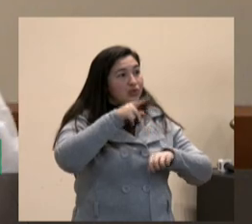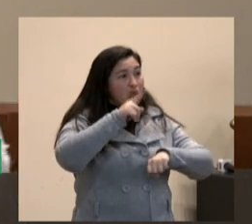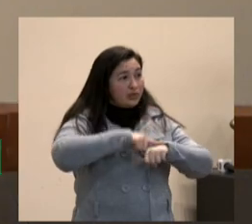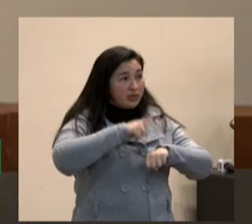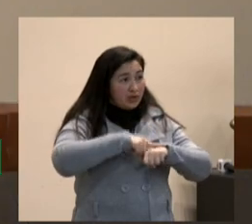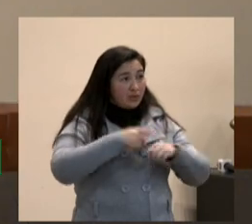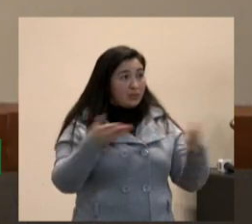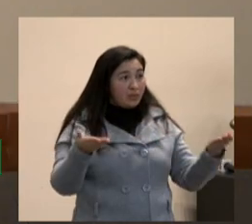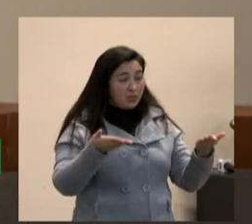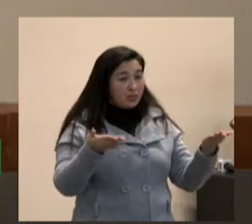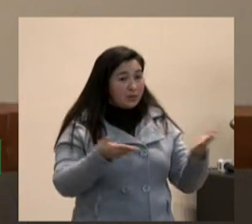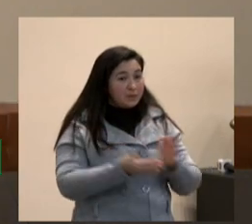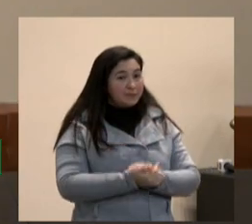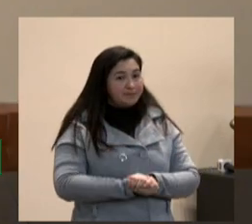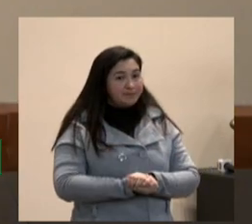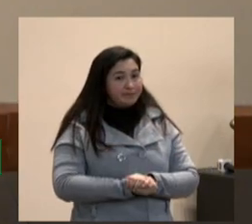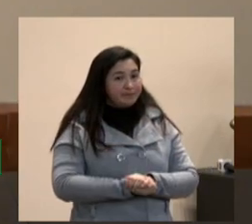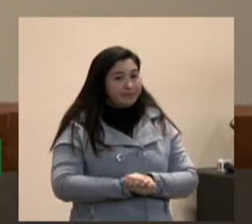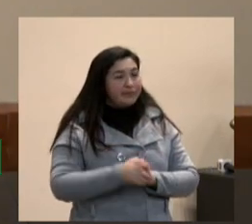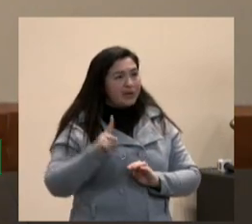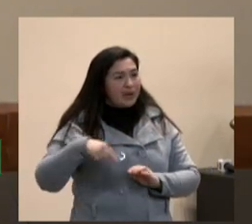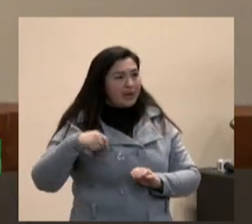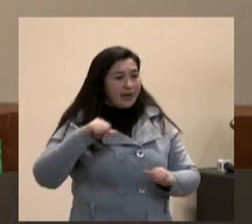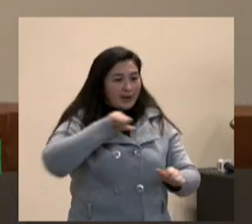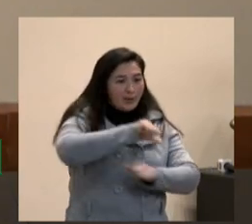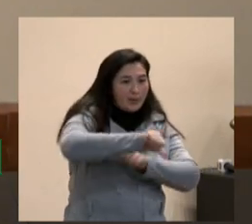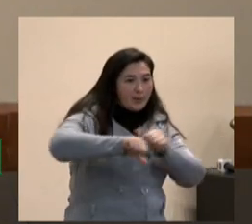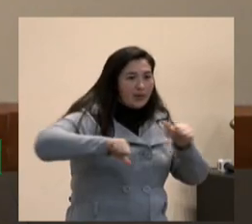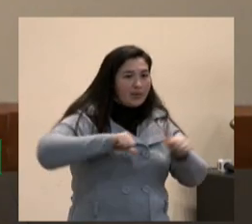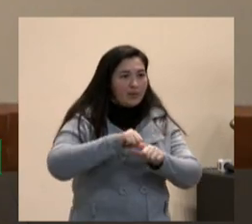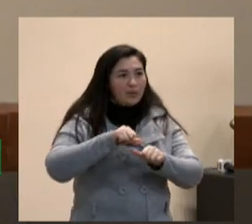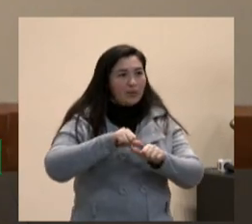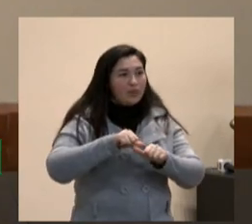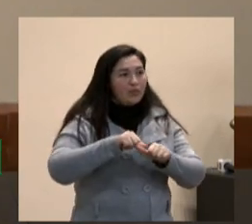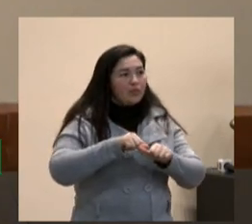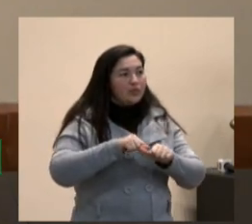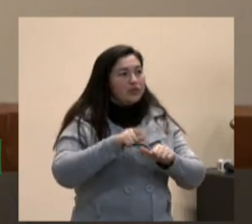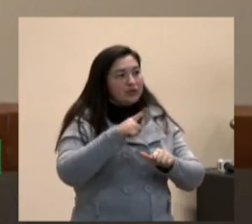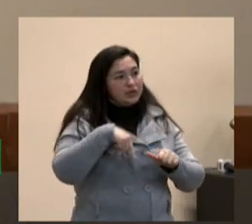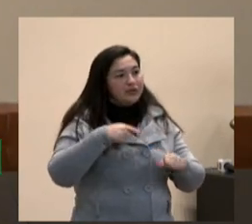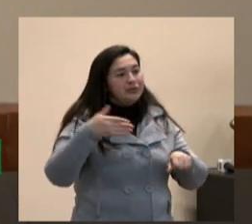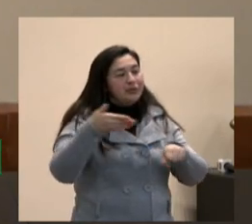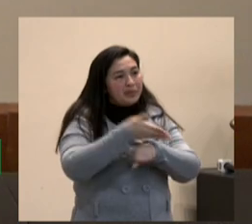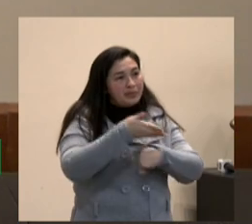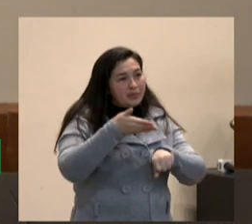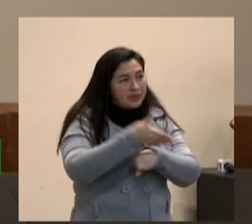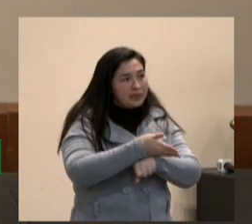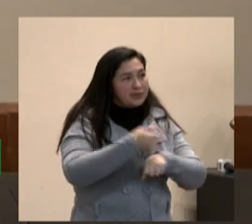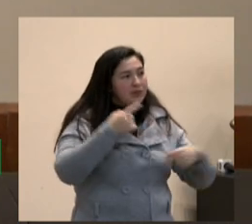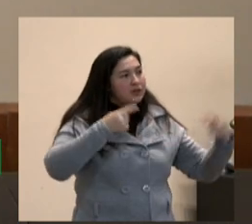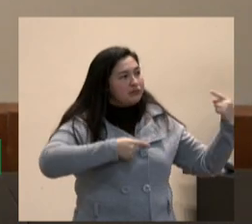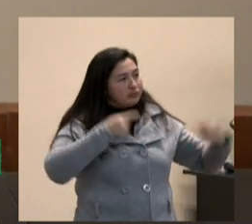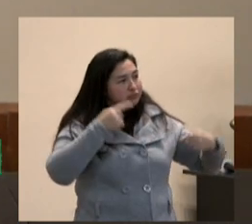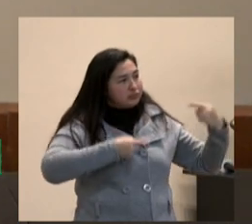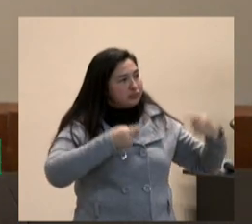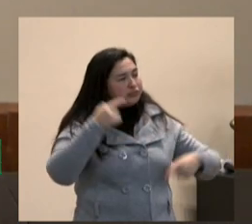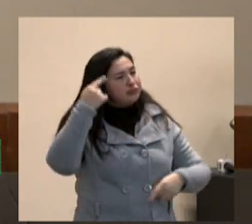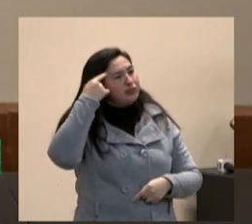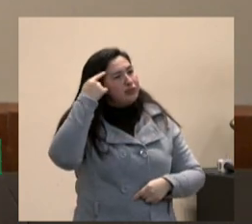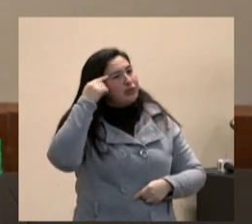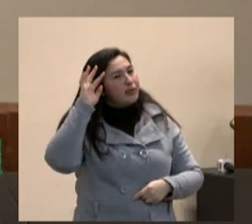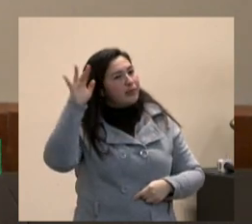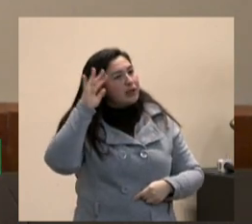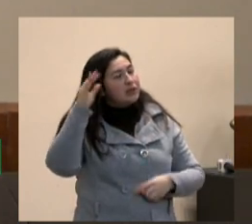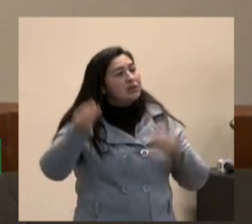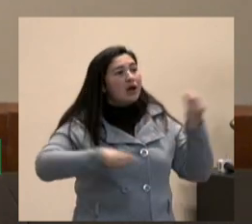né, em que a gente está falando de uma transição. Então, para poder contar que a gente está participando dessas discussões e pensar sobre